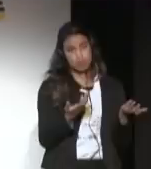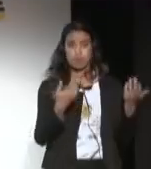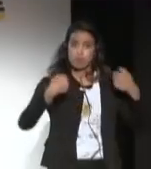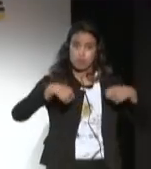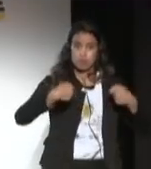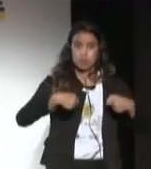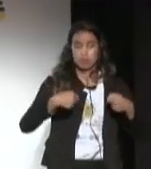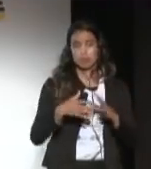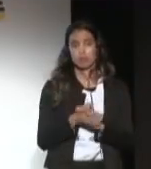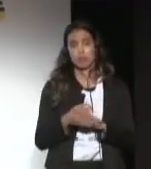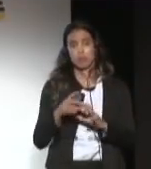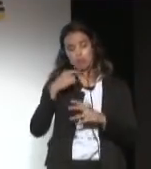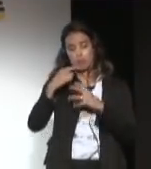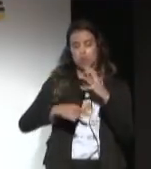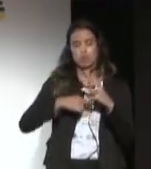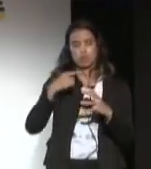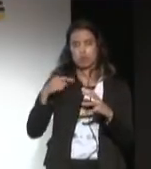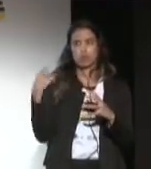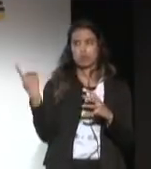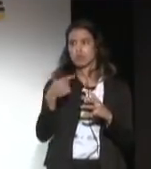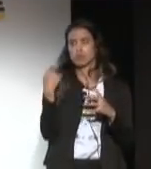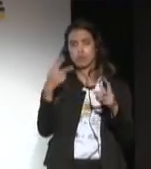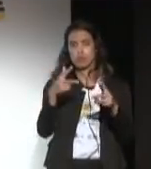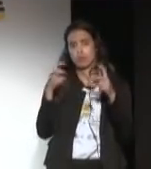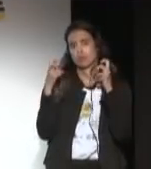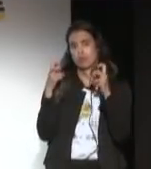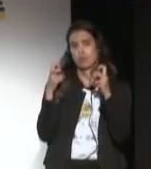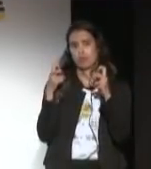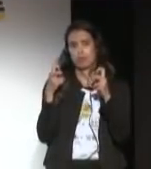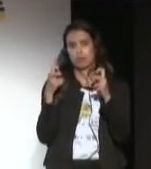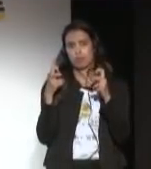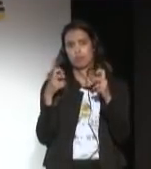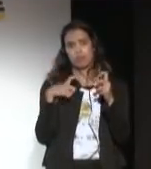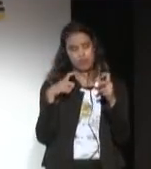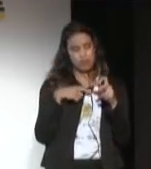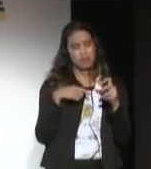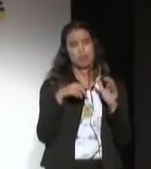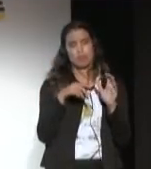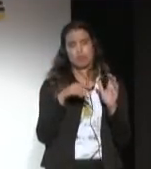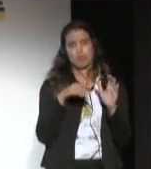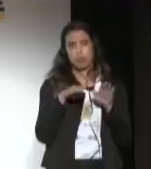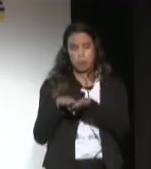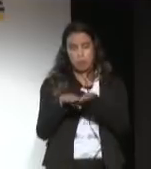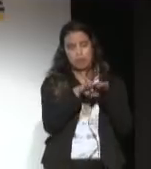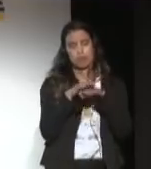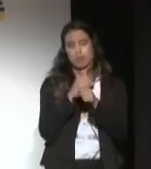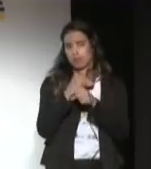preparação ao redor do mundo. Nós percebemos que um modelo de 5 anos é cada vez mais comum,